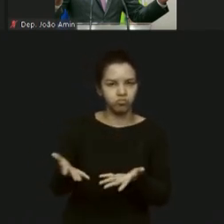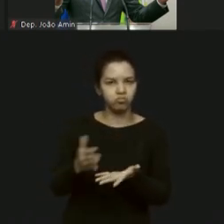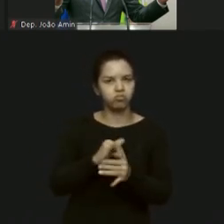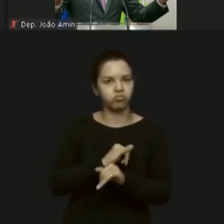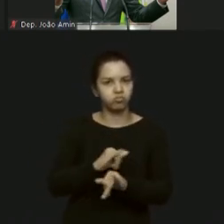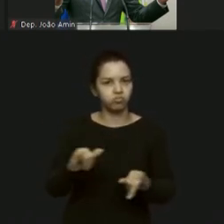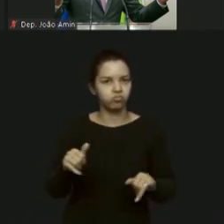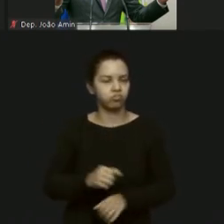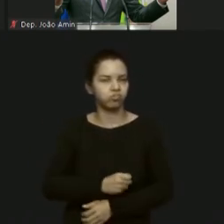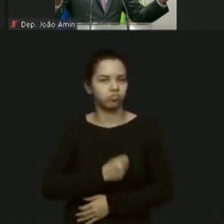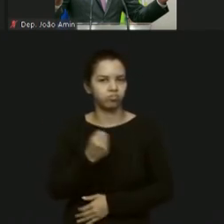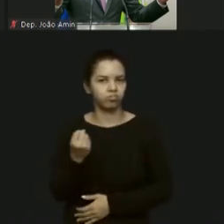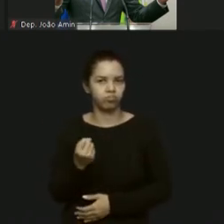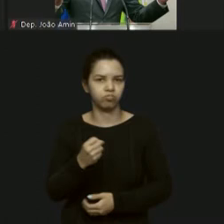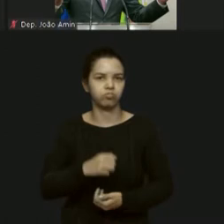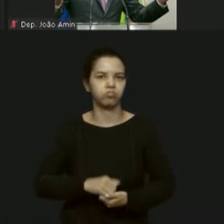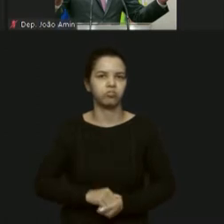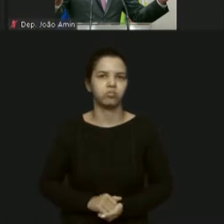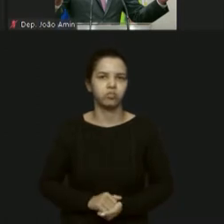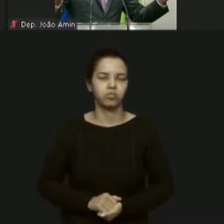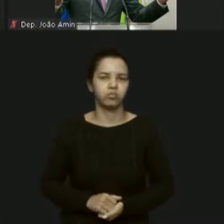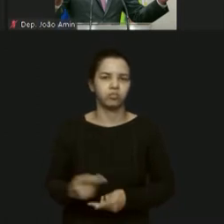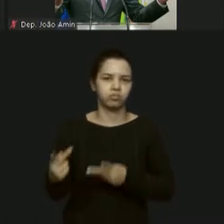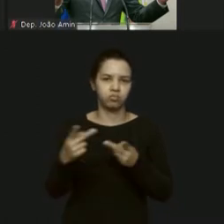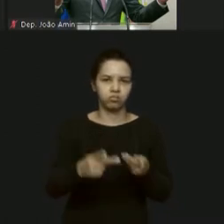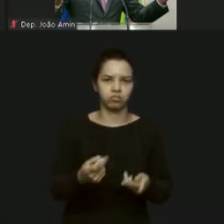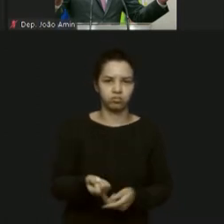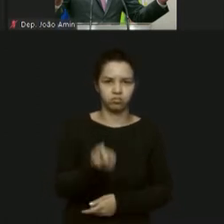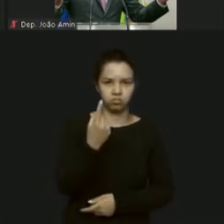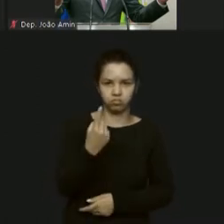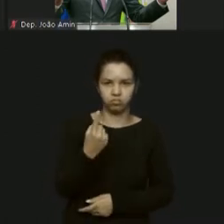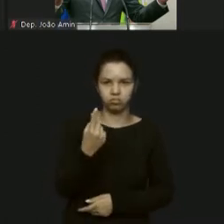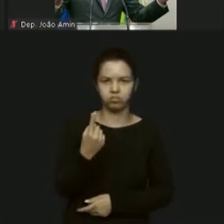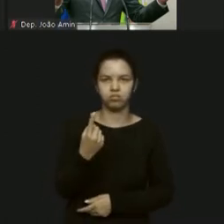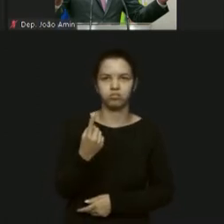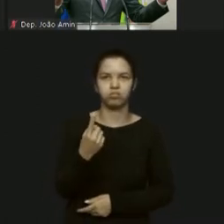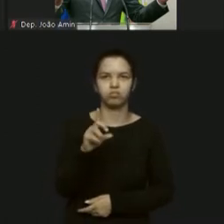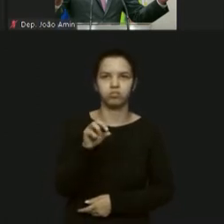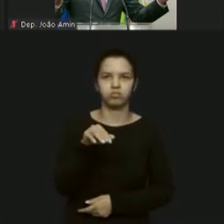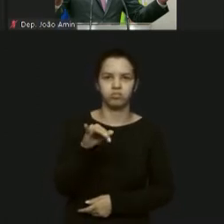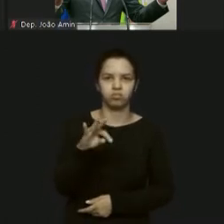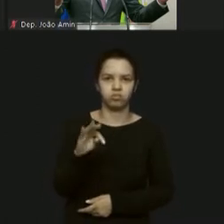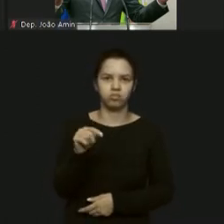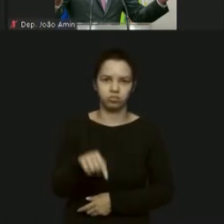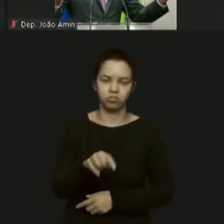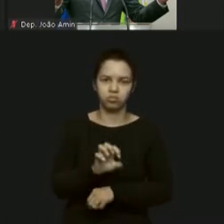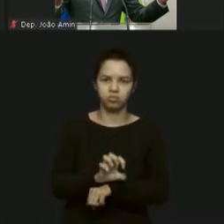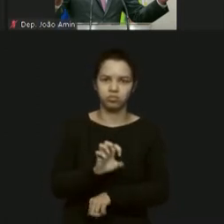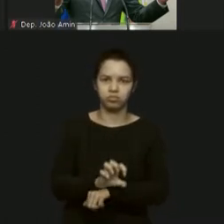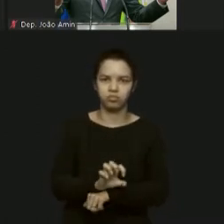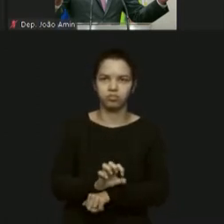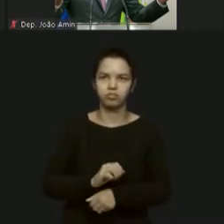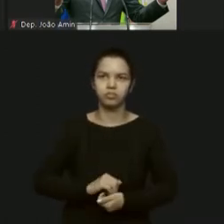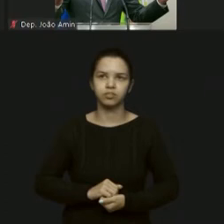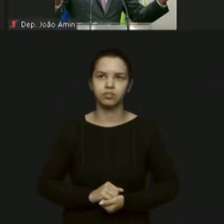visita estranha do DENIT aqui no nosso estado. E